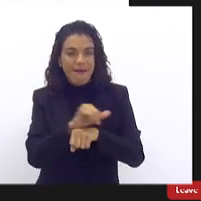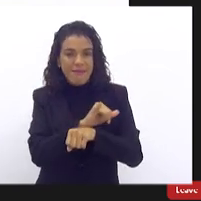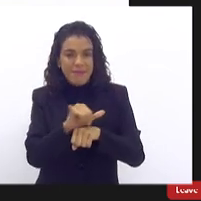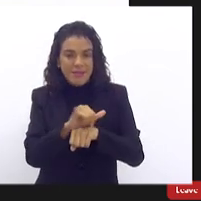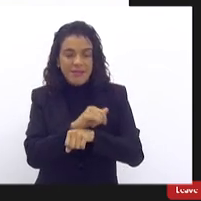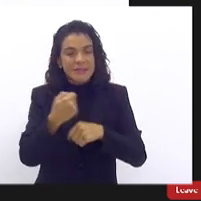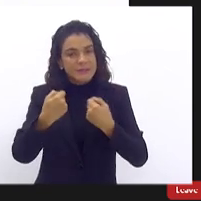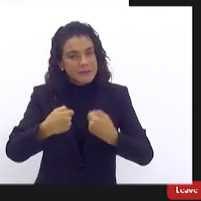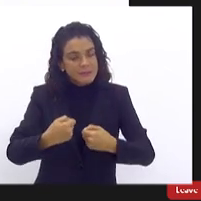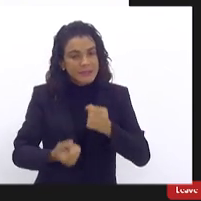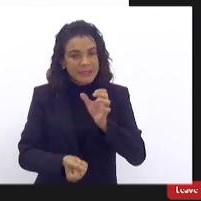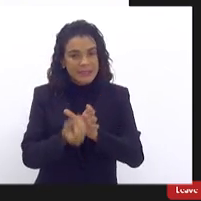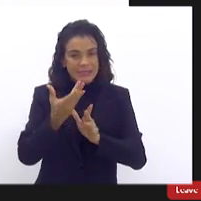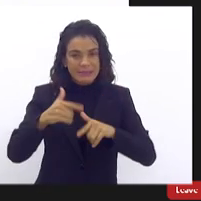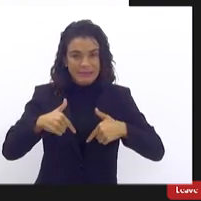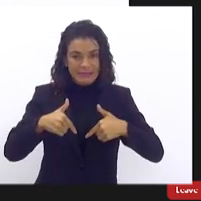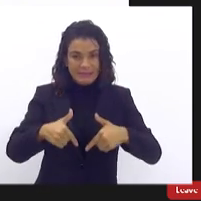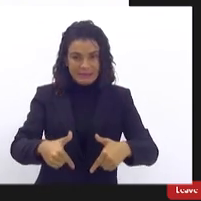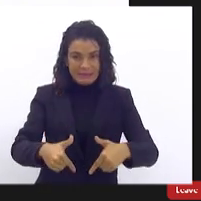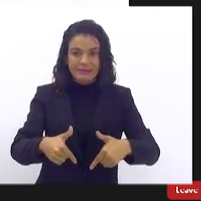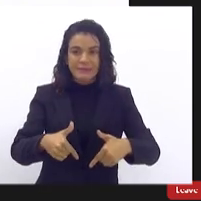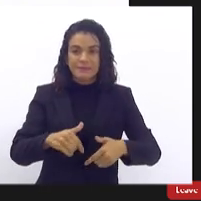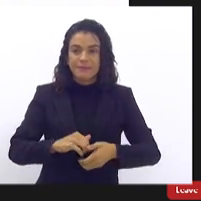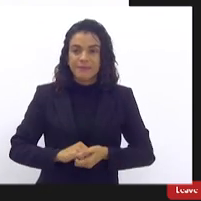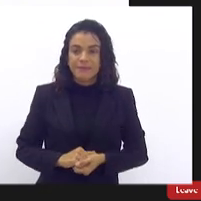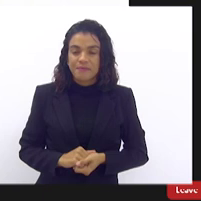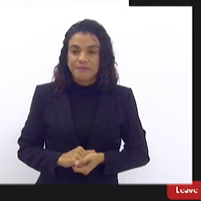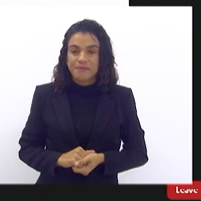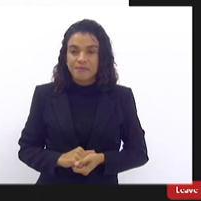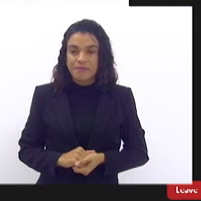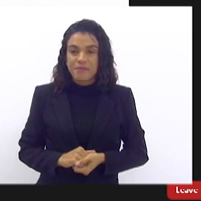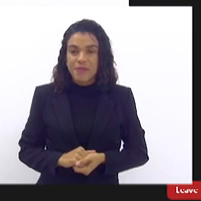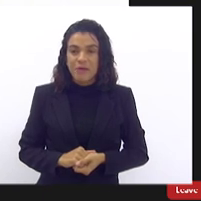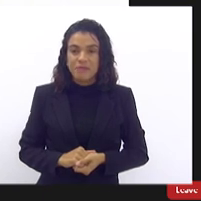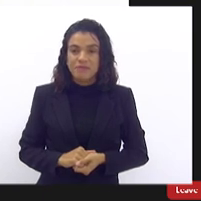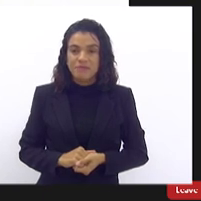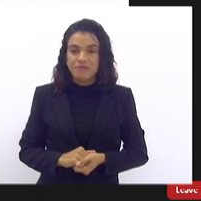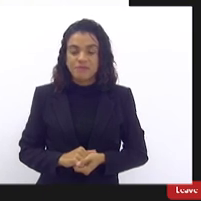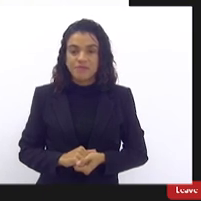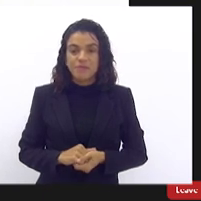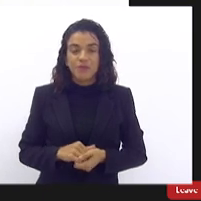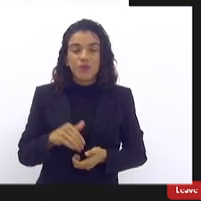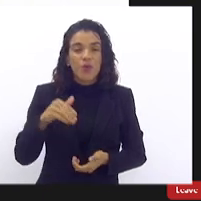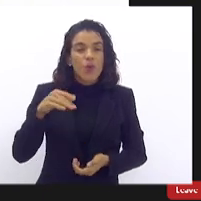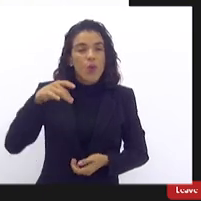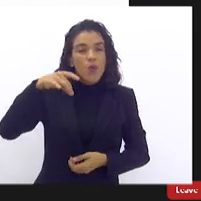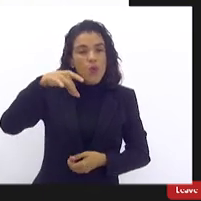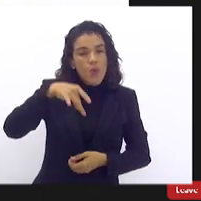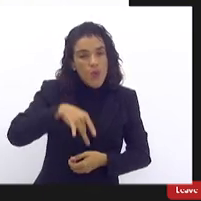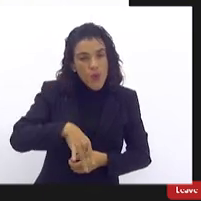precisam ser tomadas para enfrentar esse problema. O último ponto aqui que eu queria colocar